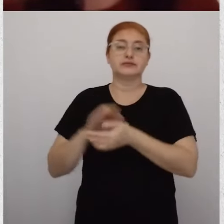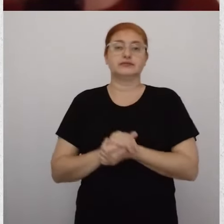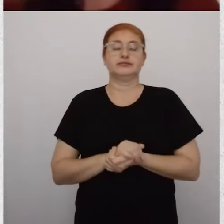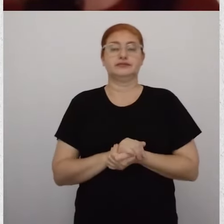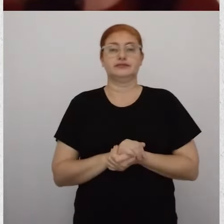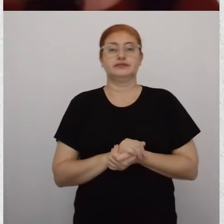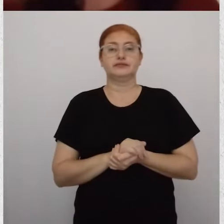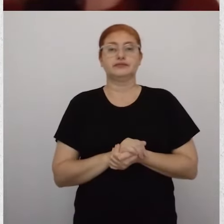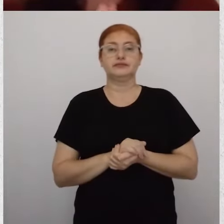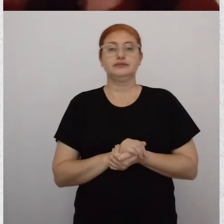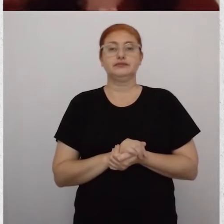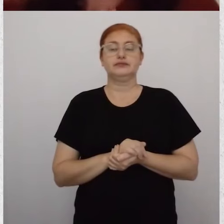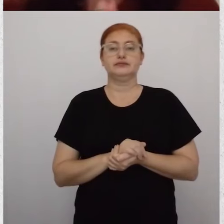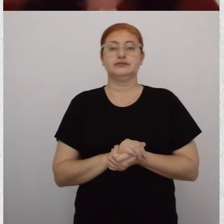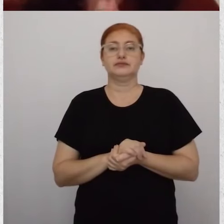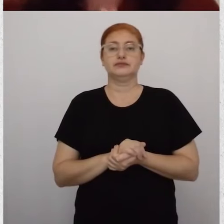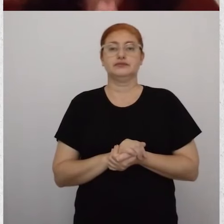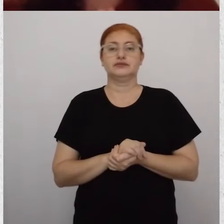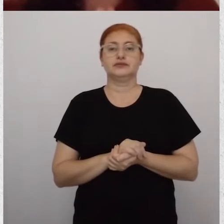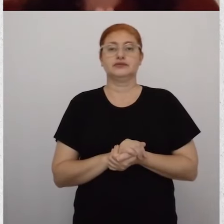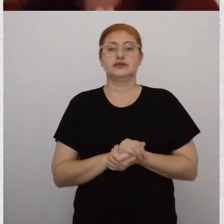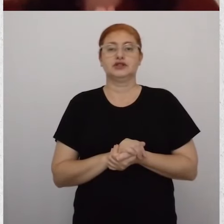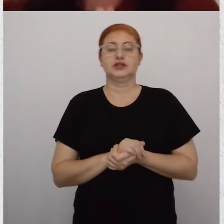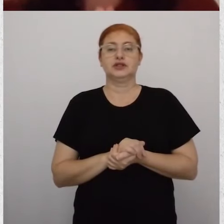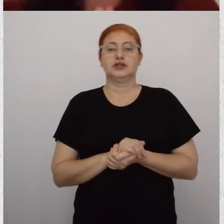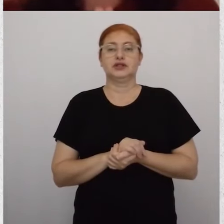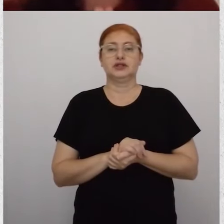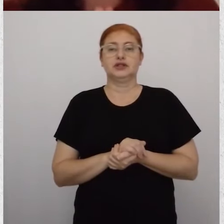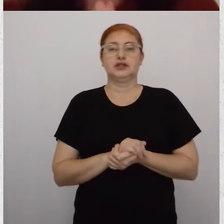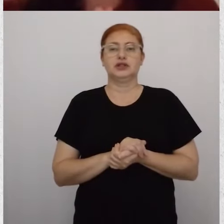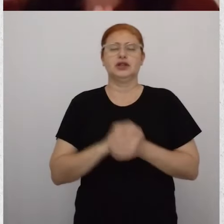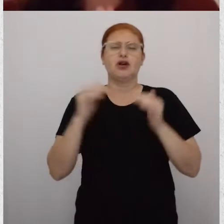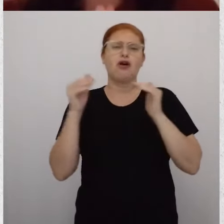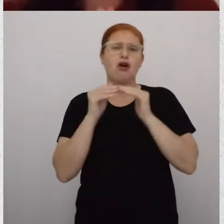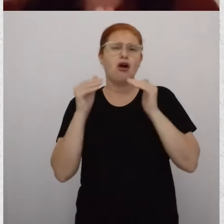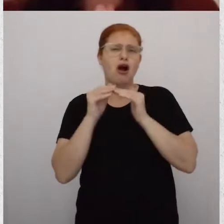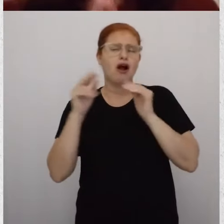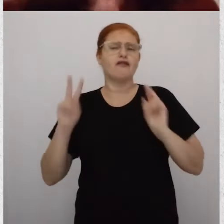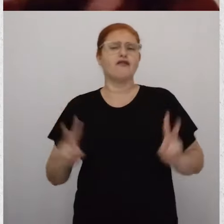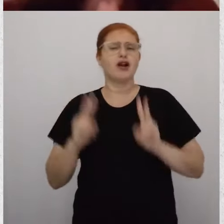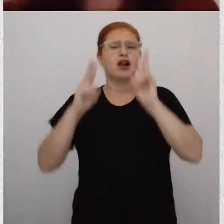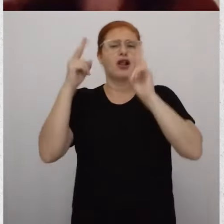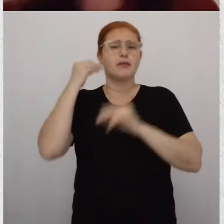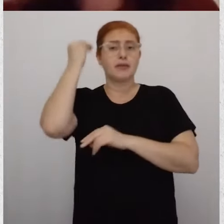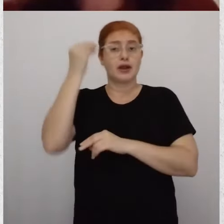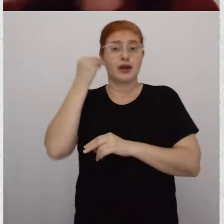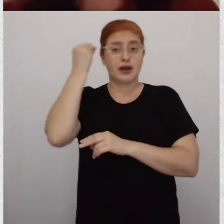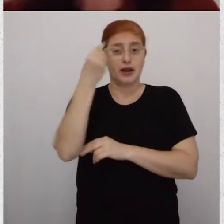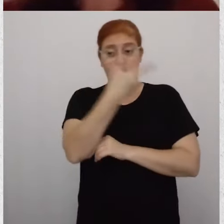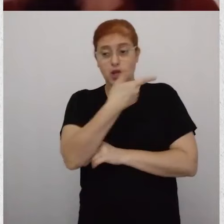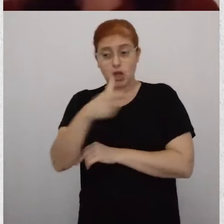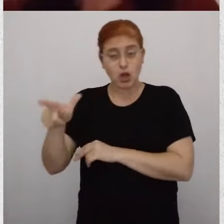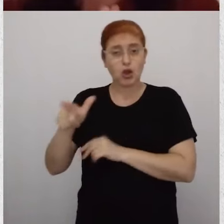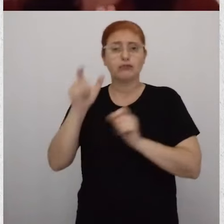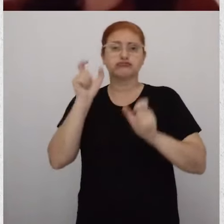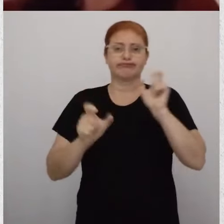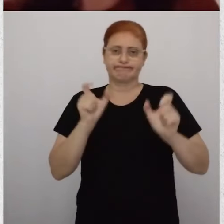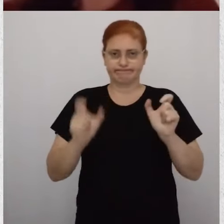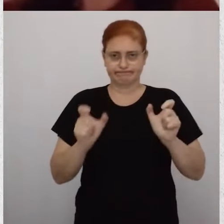ver sim, e tem a ver, eu acho, com a valorização das experiências das outras pessoas,